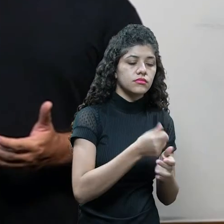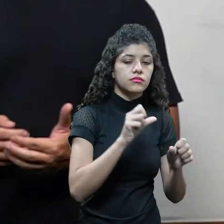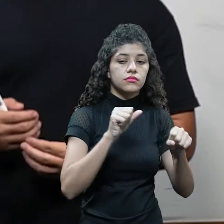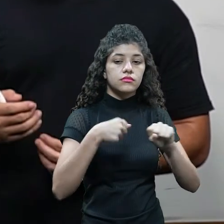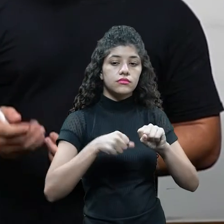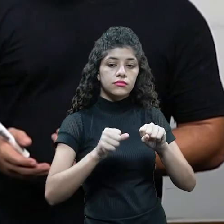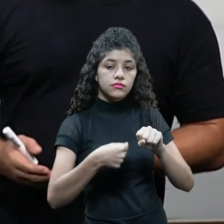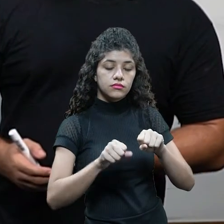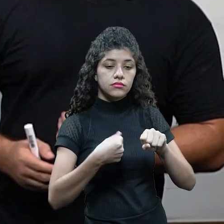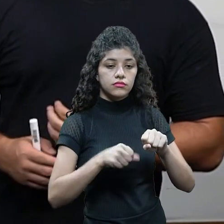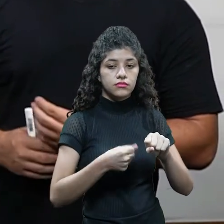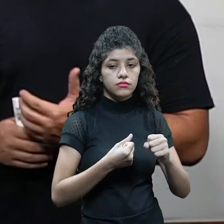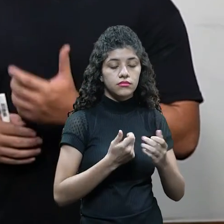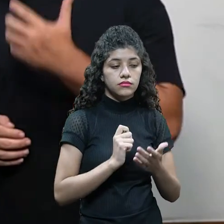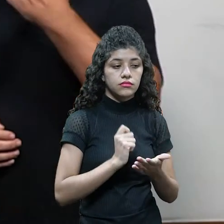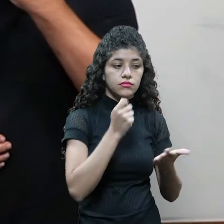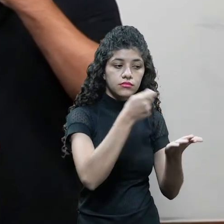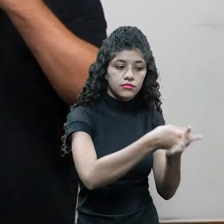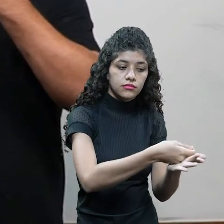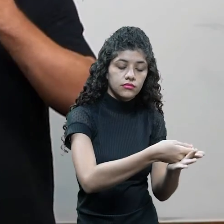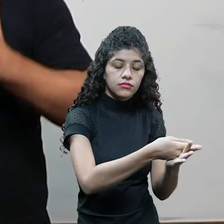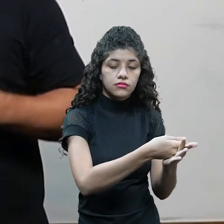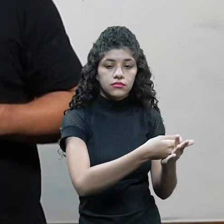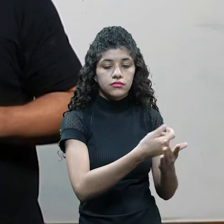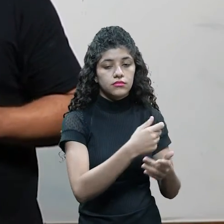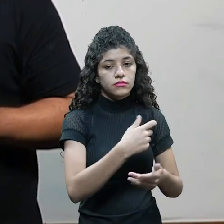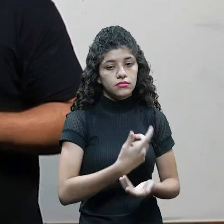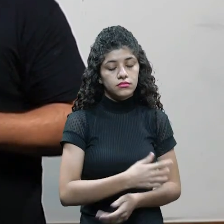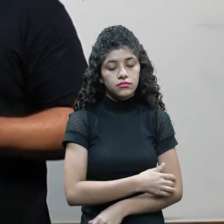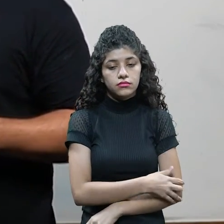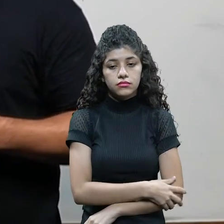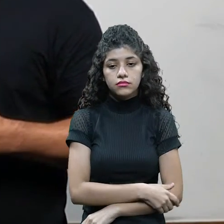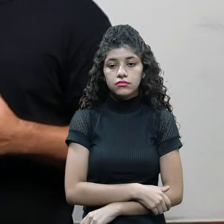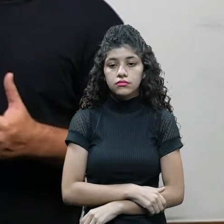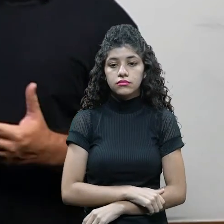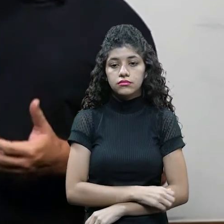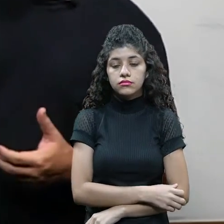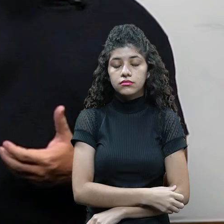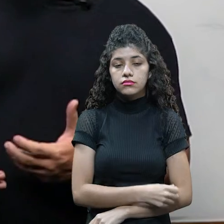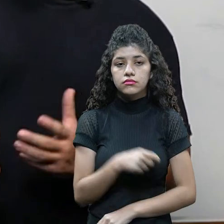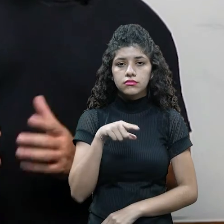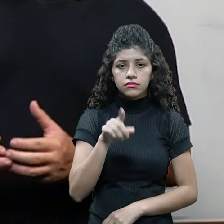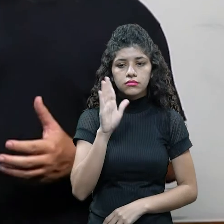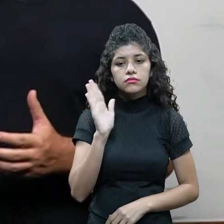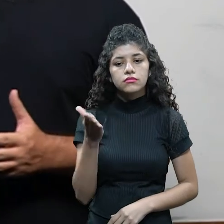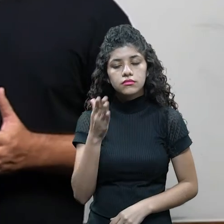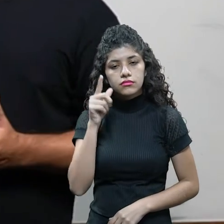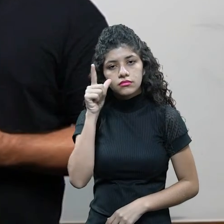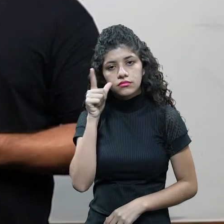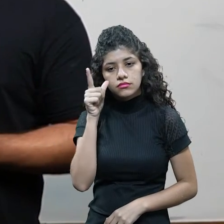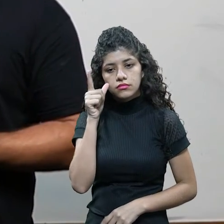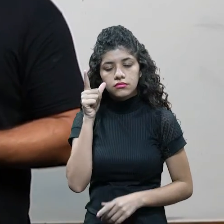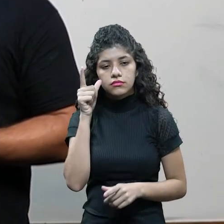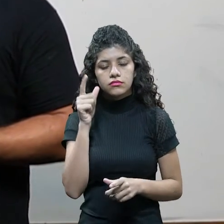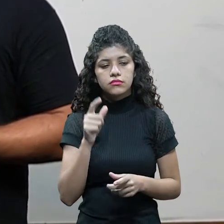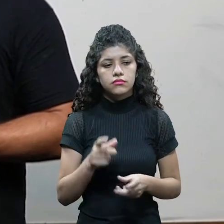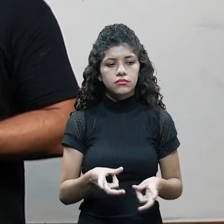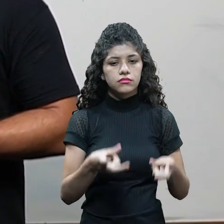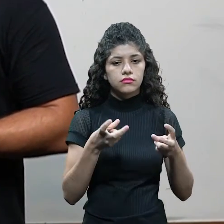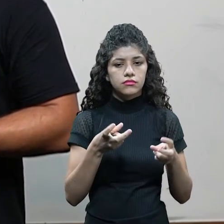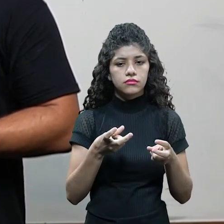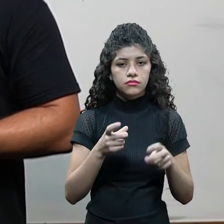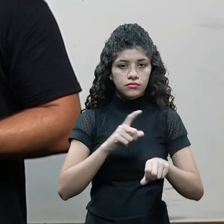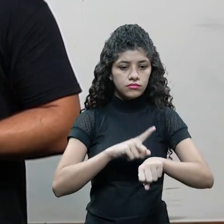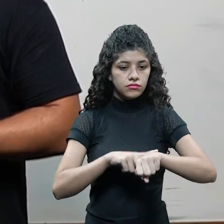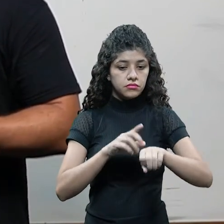moto, o valor à vista é 1. E aí eu acredito que muitos de vocês que já fizeram alguns tipos de financiamento, já repararam que quanto maior o